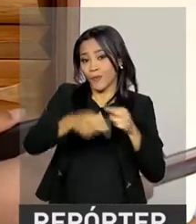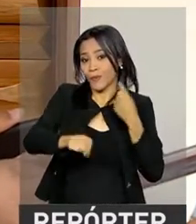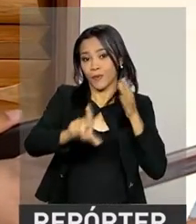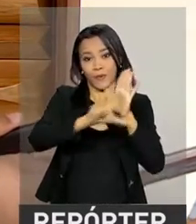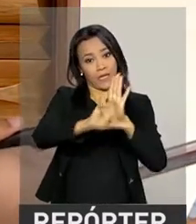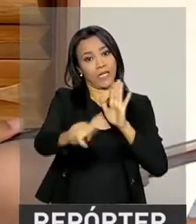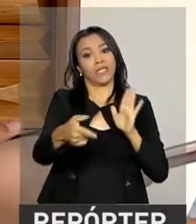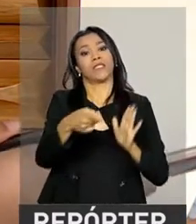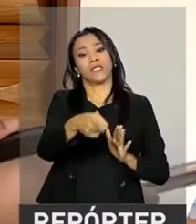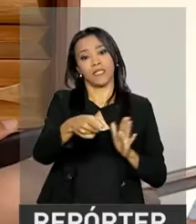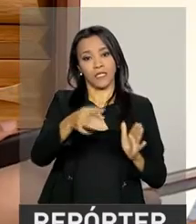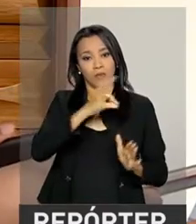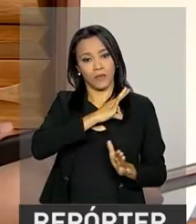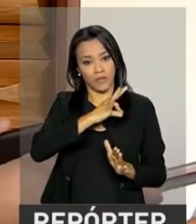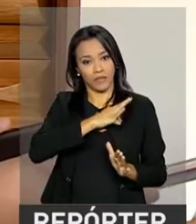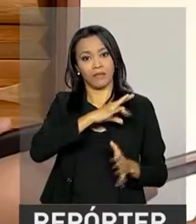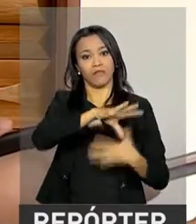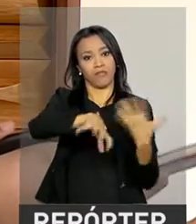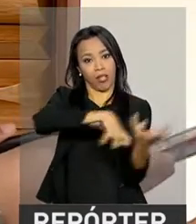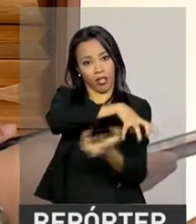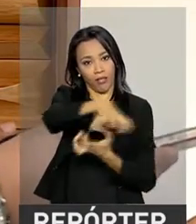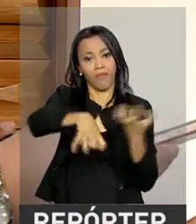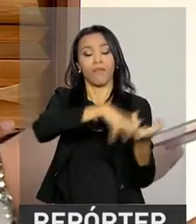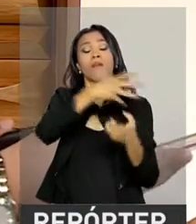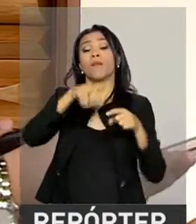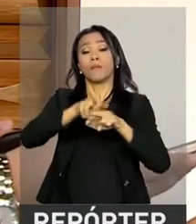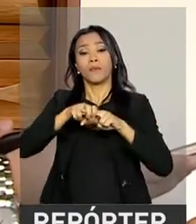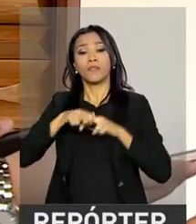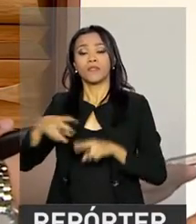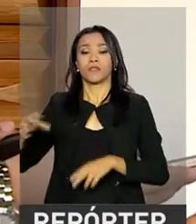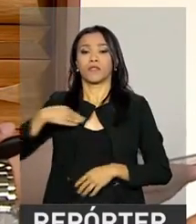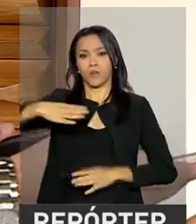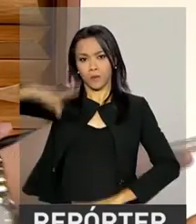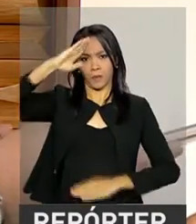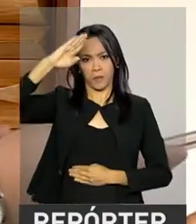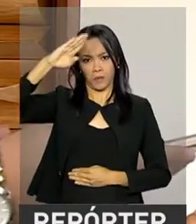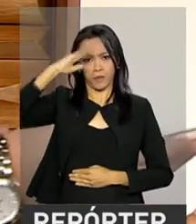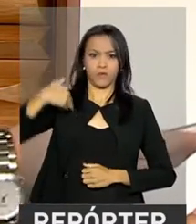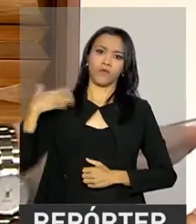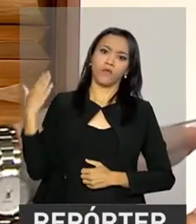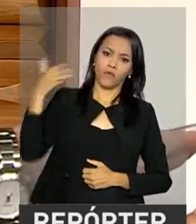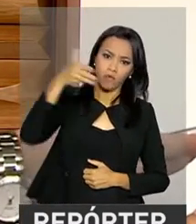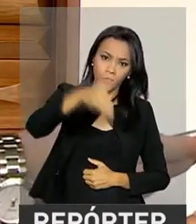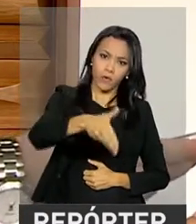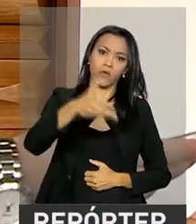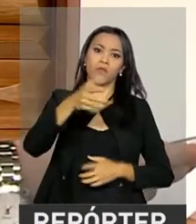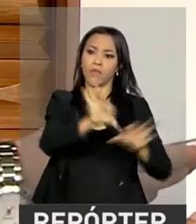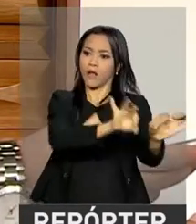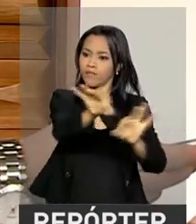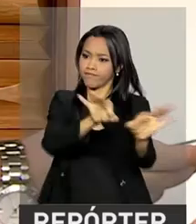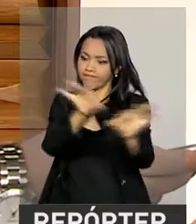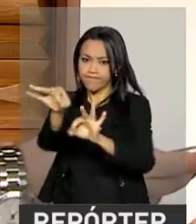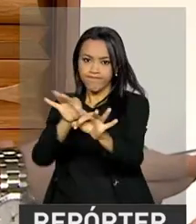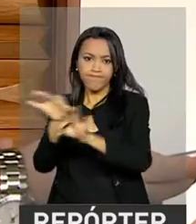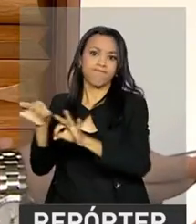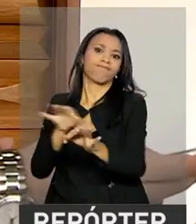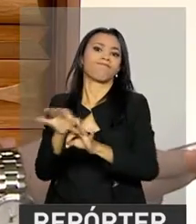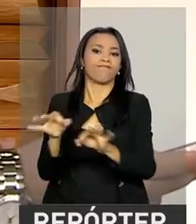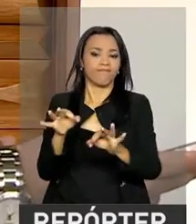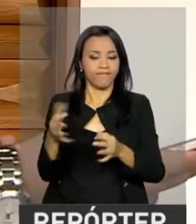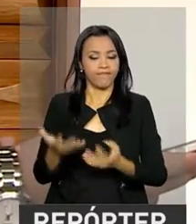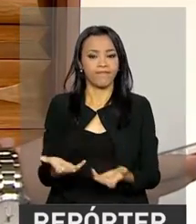as forças armadas foram empregadas estão obtendo como resultado aquilo com que se tinha comprometido